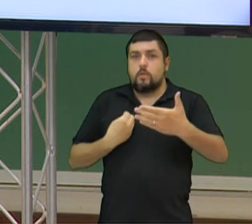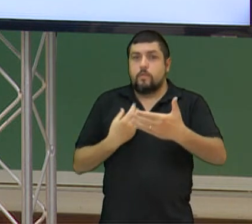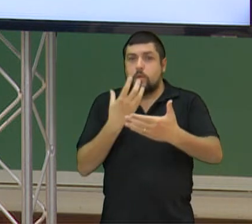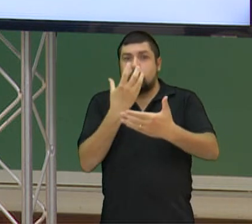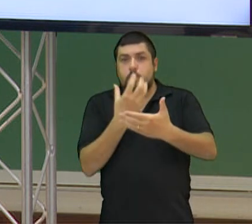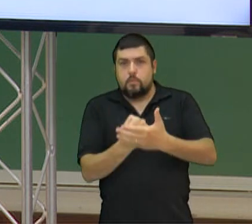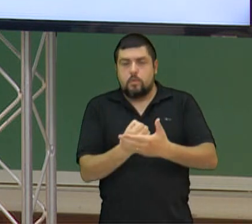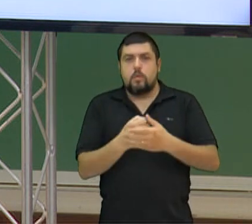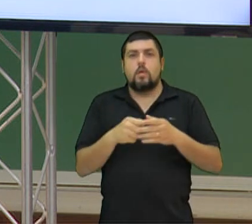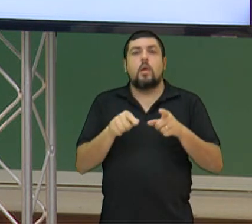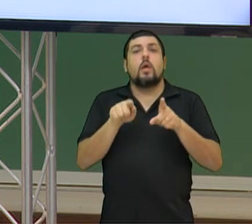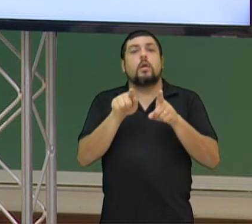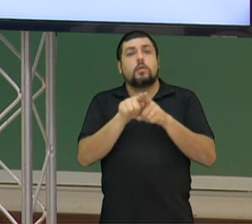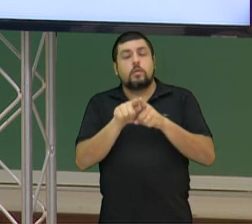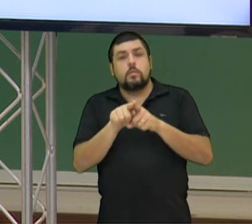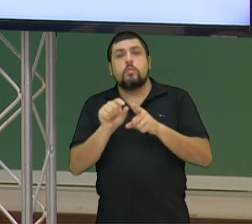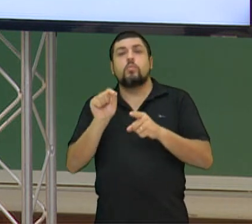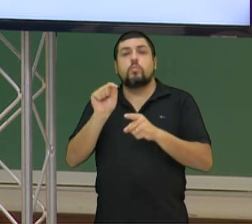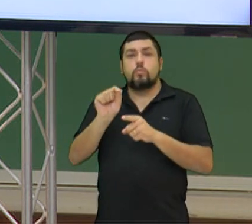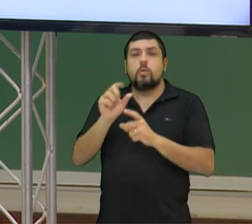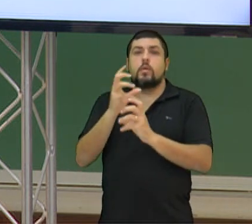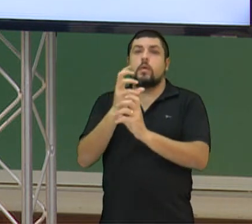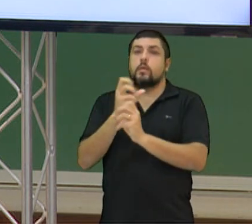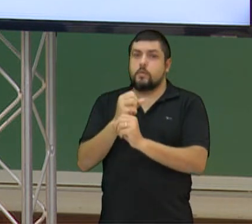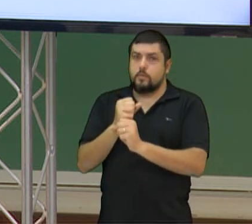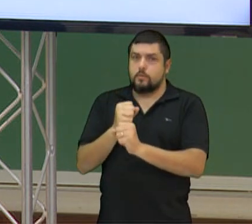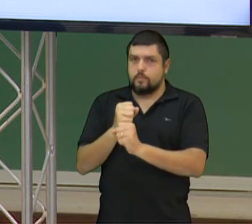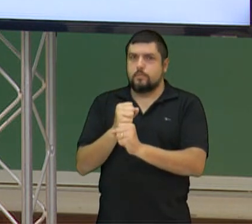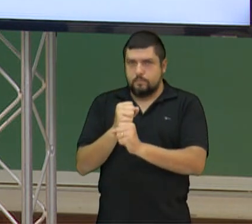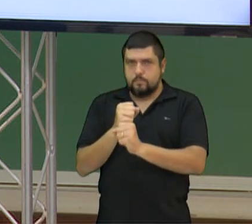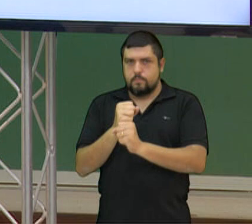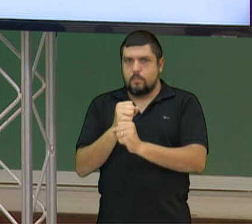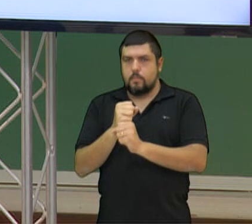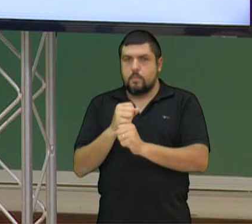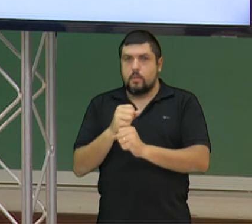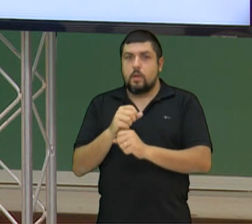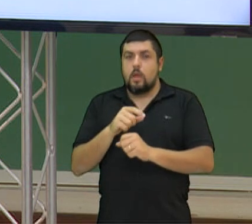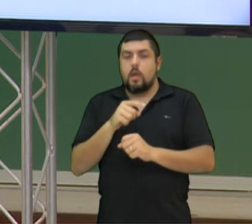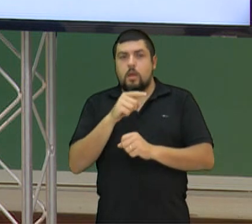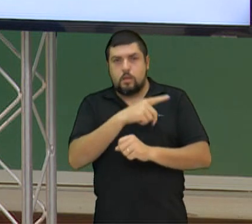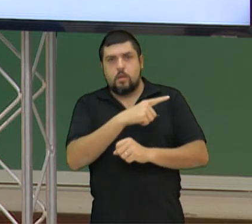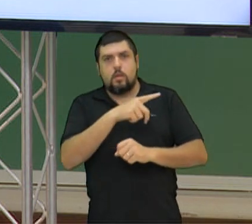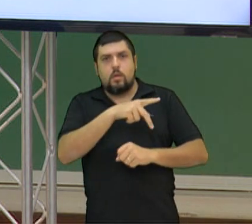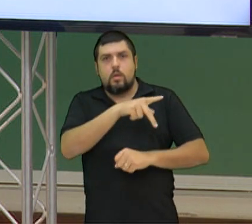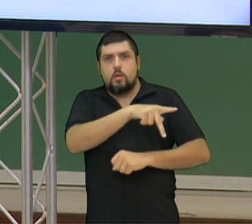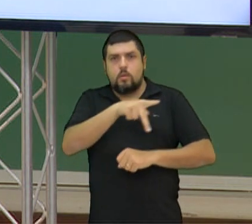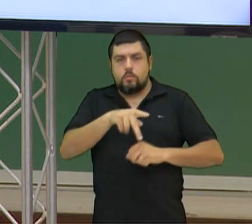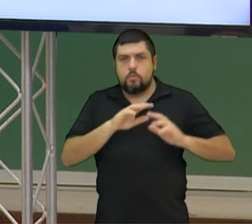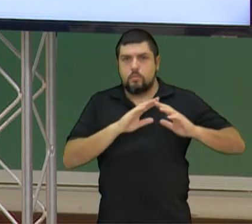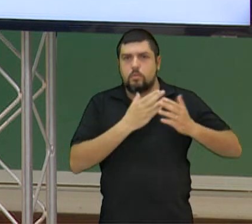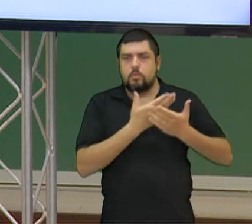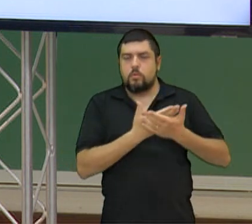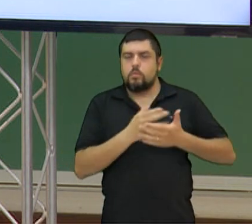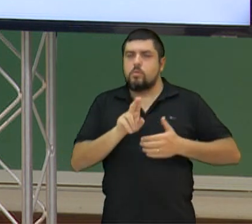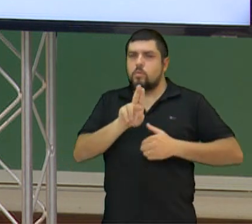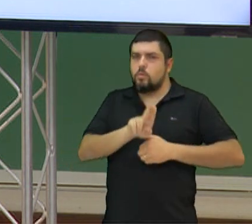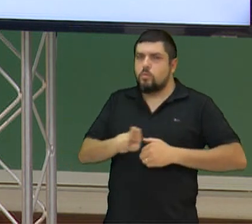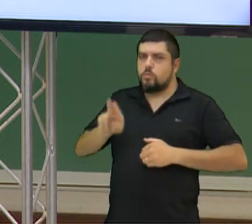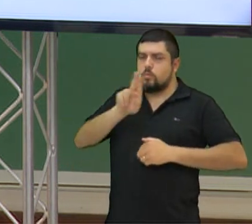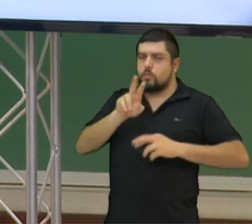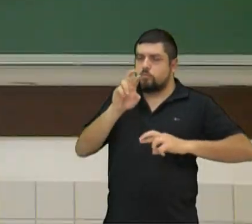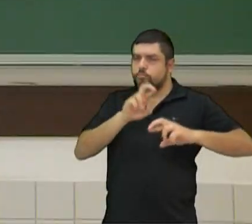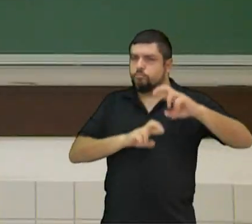com certeza, são atividades avaliativas, certo? Que o professor, né, na escola está utilizando, com certeza, para isso. Beleza,